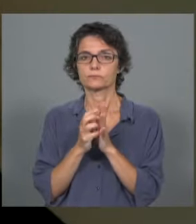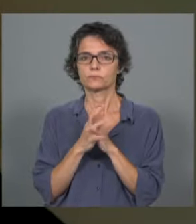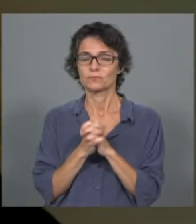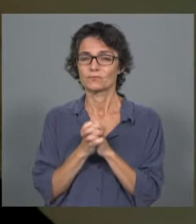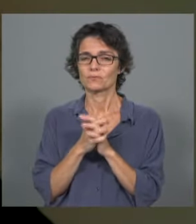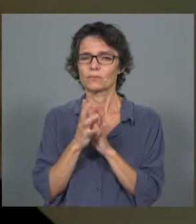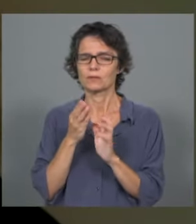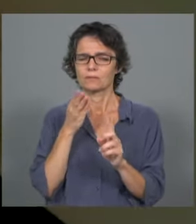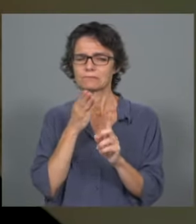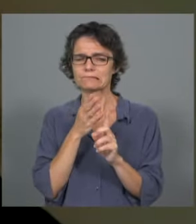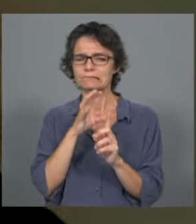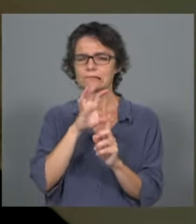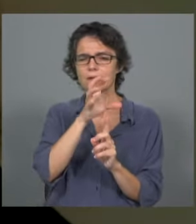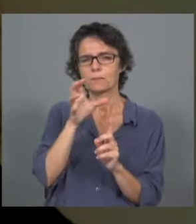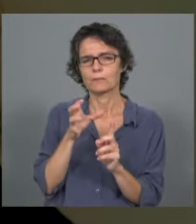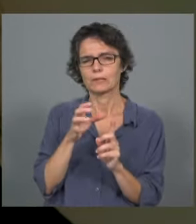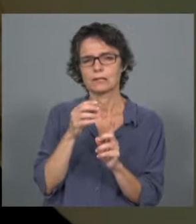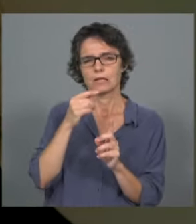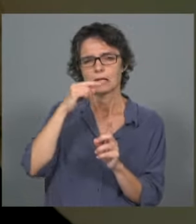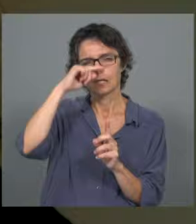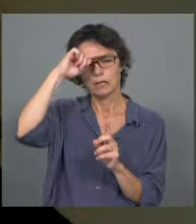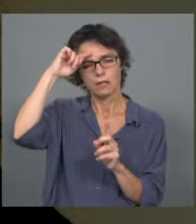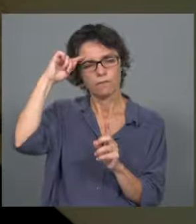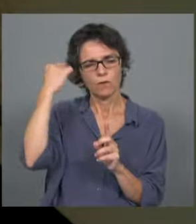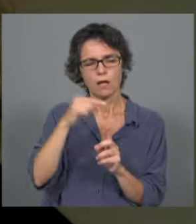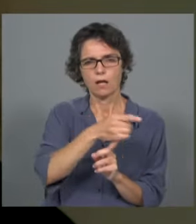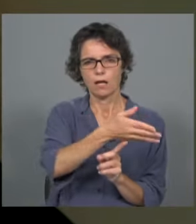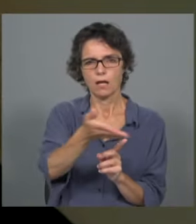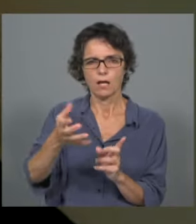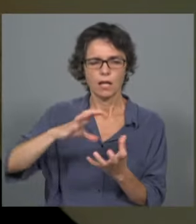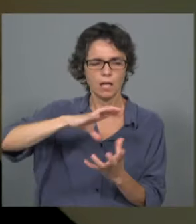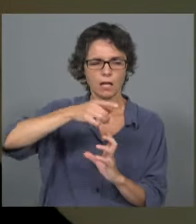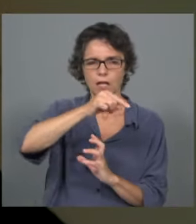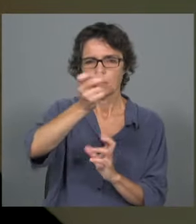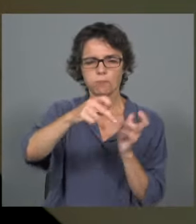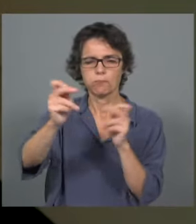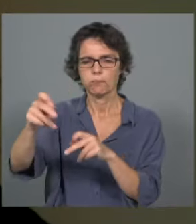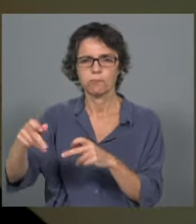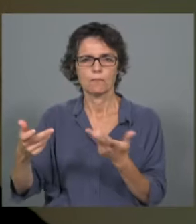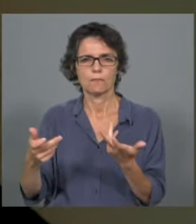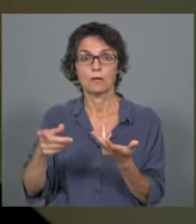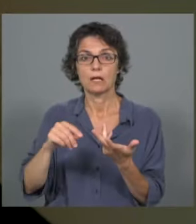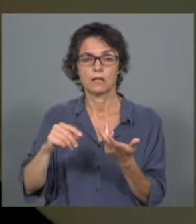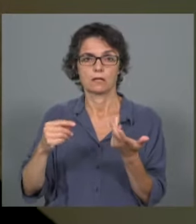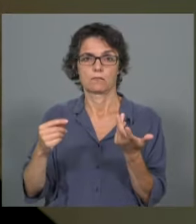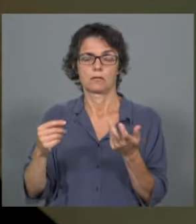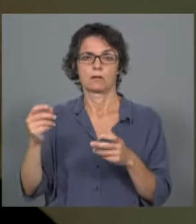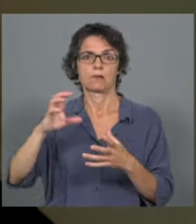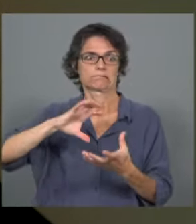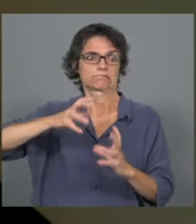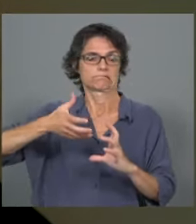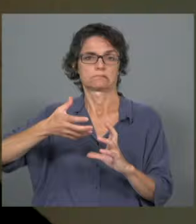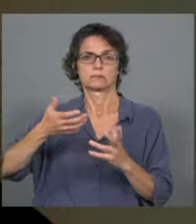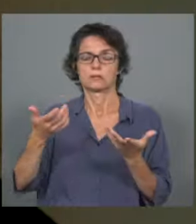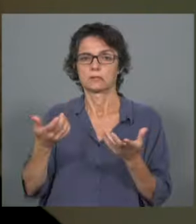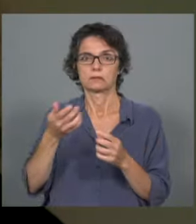países em crise todos os dias e também pelos fenómenos que por vezes acontecem, não é? Tivemos a